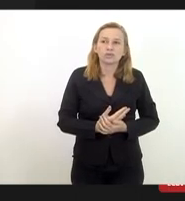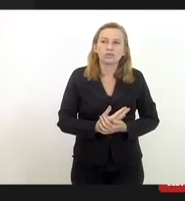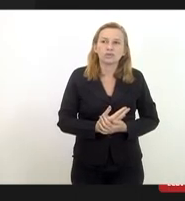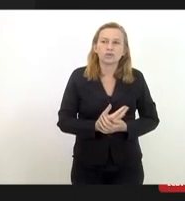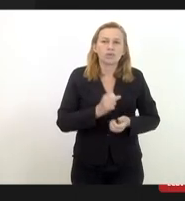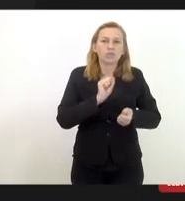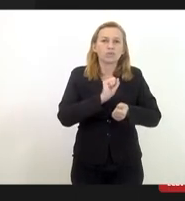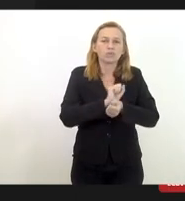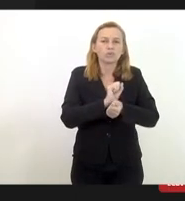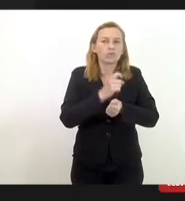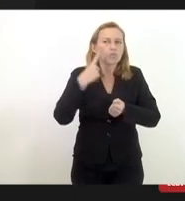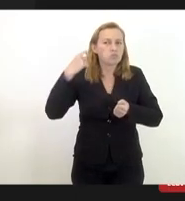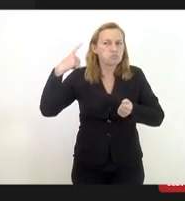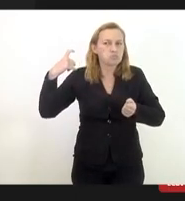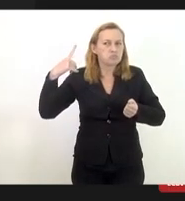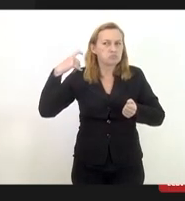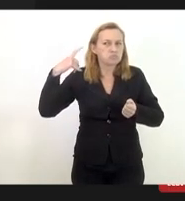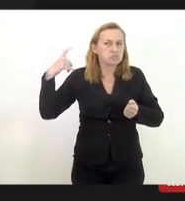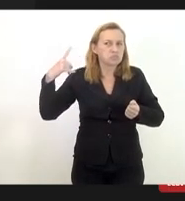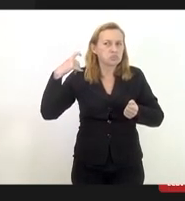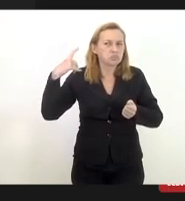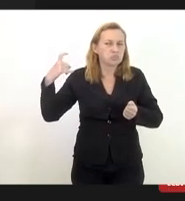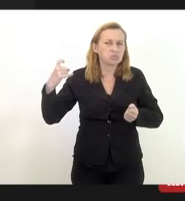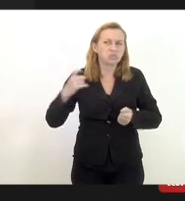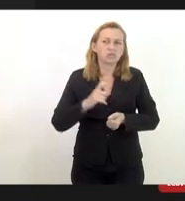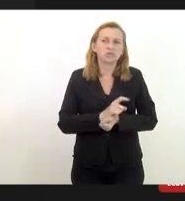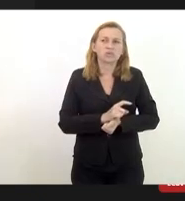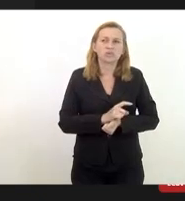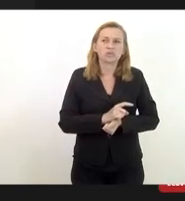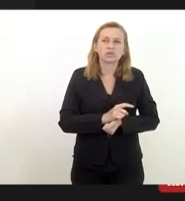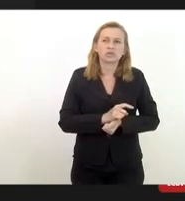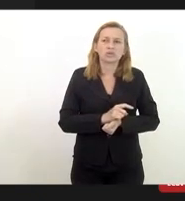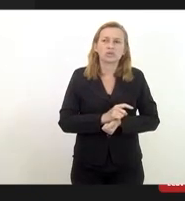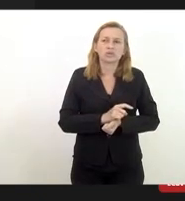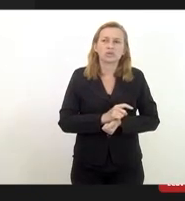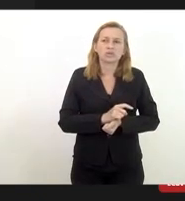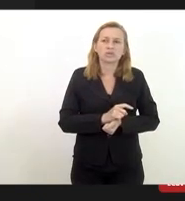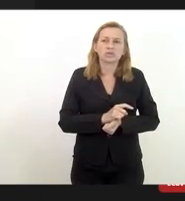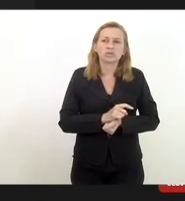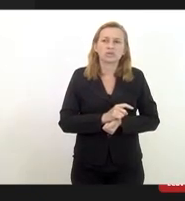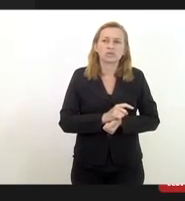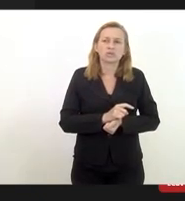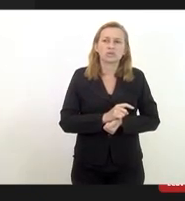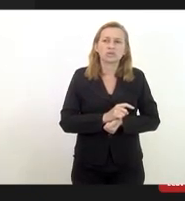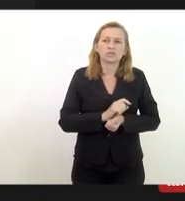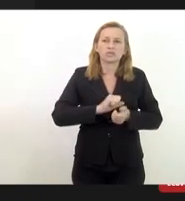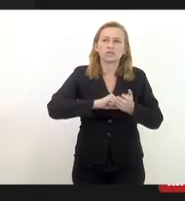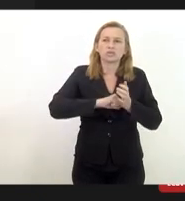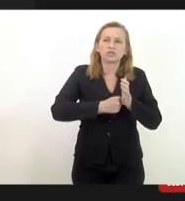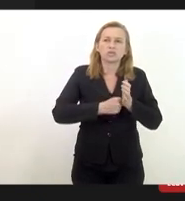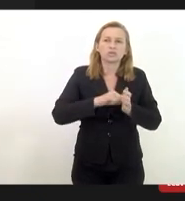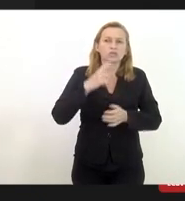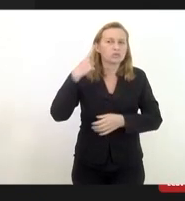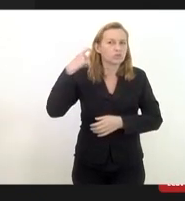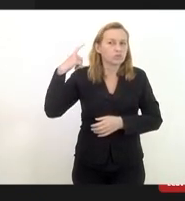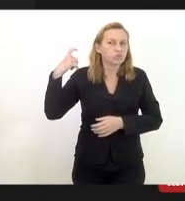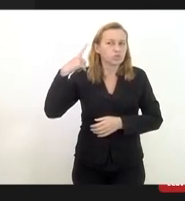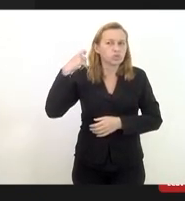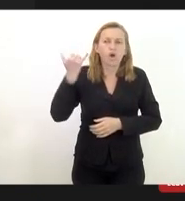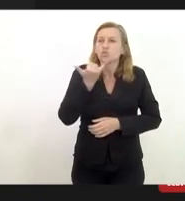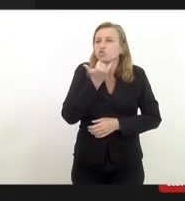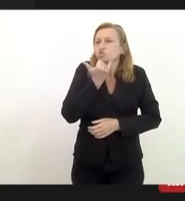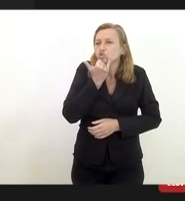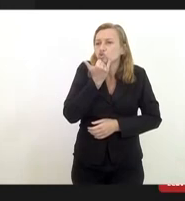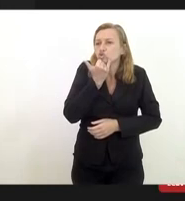Podia fechar o microfone, mas, por favor? Zaira, fecha o microfone, por favor. Fecha o microfone, da